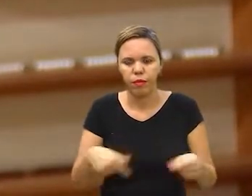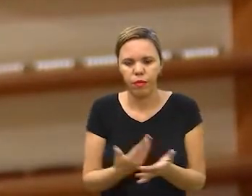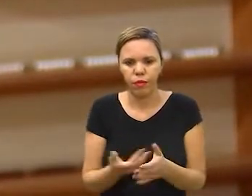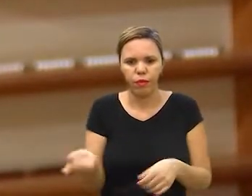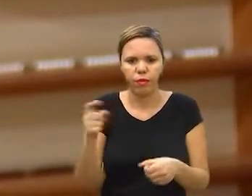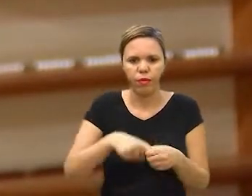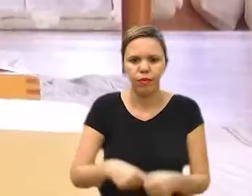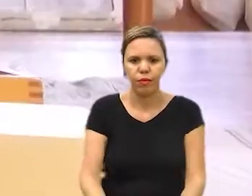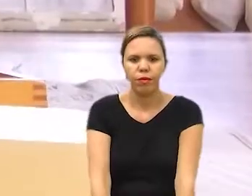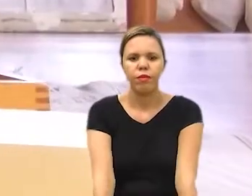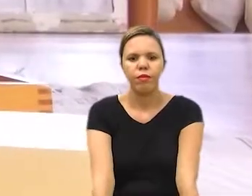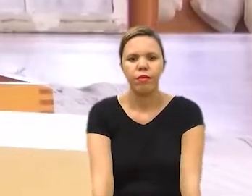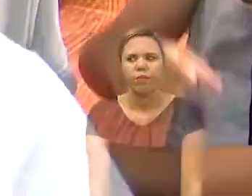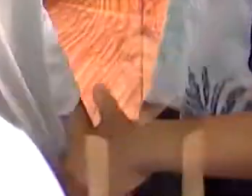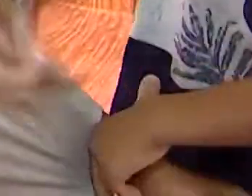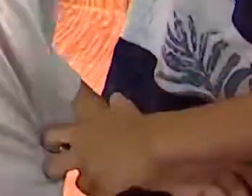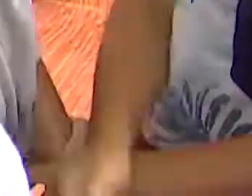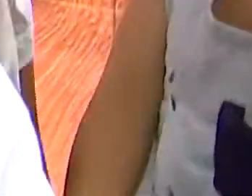está de volta.